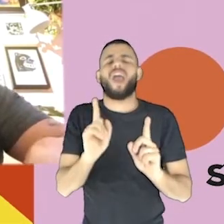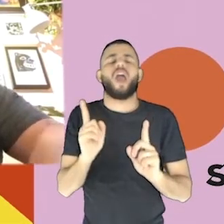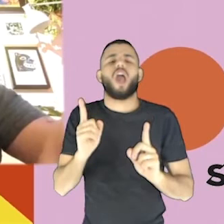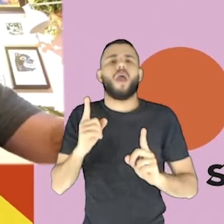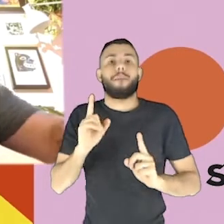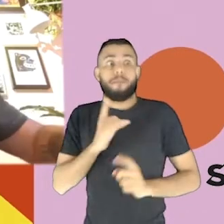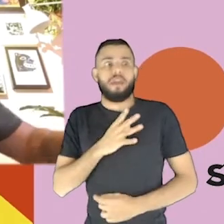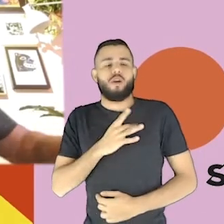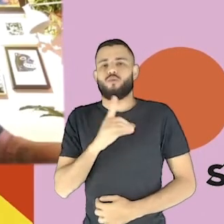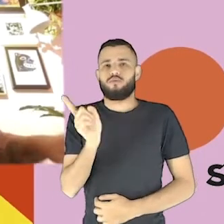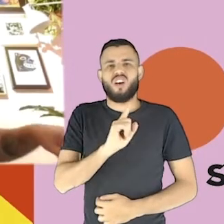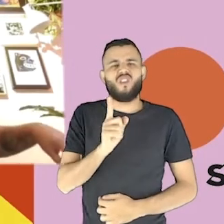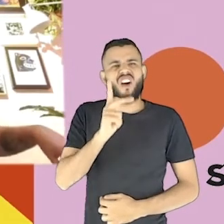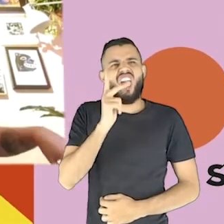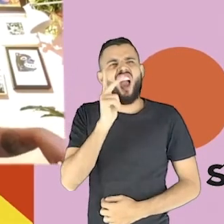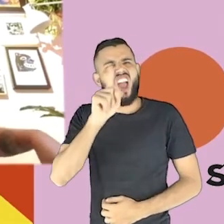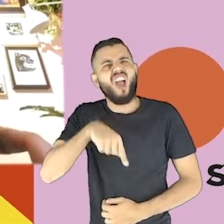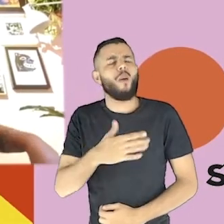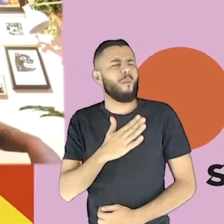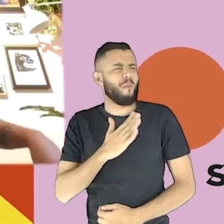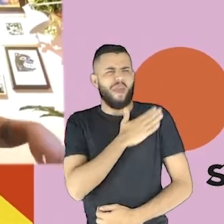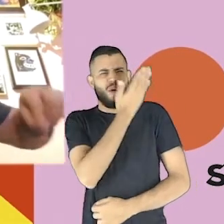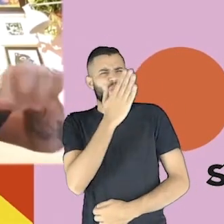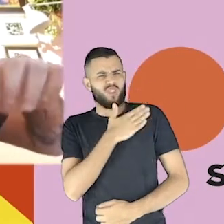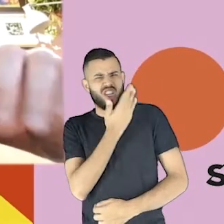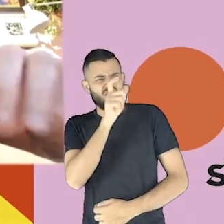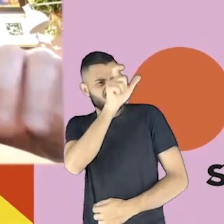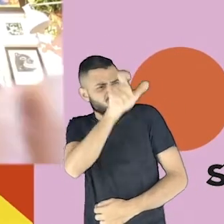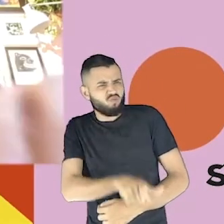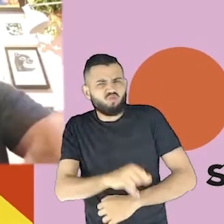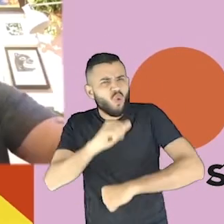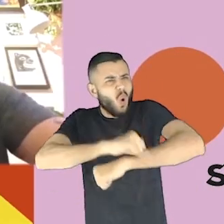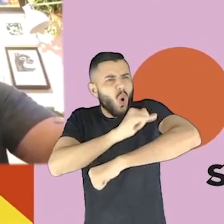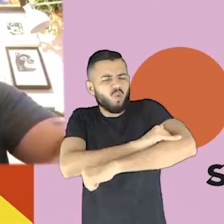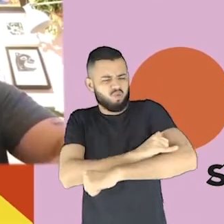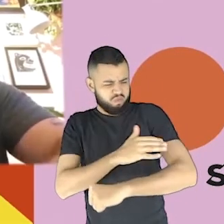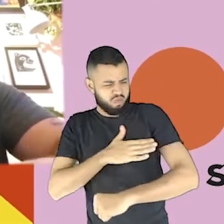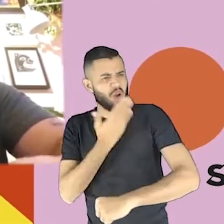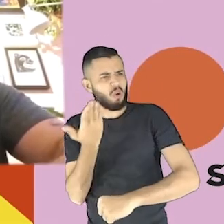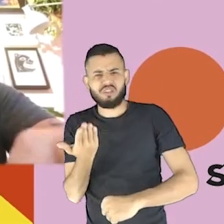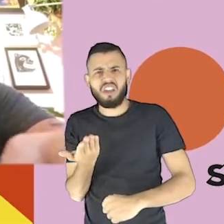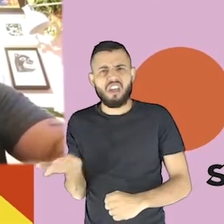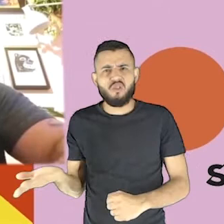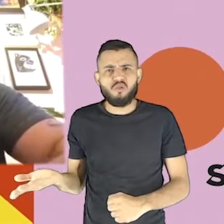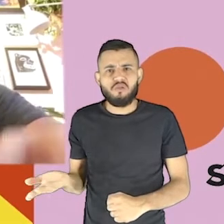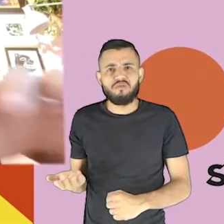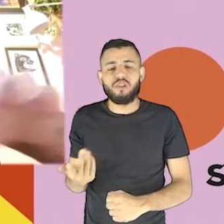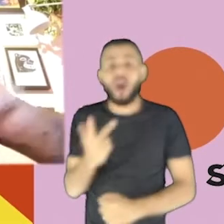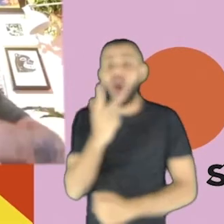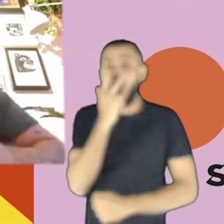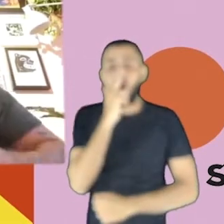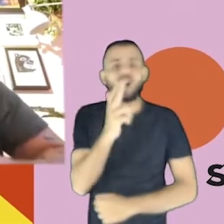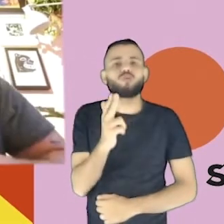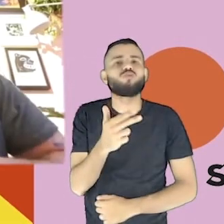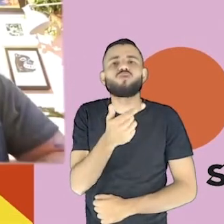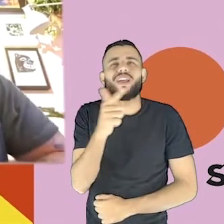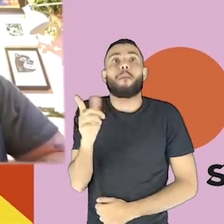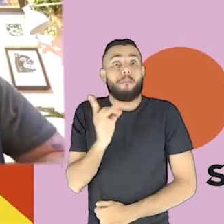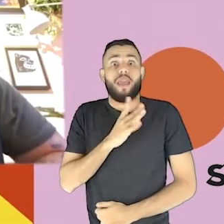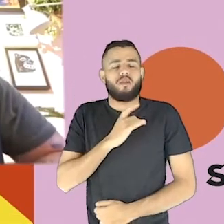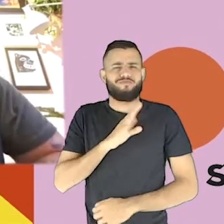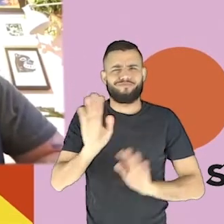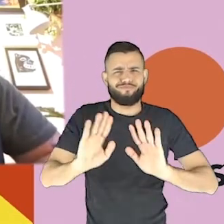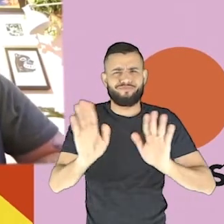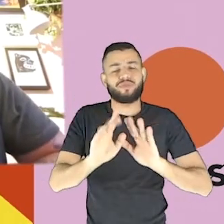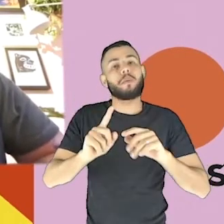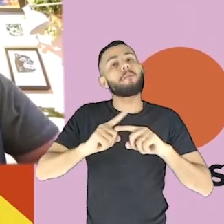a repulsa do corpo gordo, né? É o preconceito contra o corpo gordo só dele existir. Eu acho que não tem essa coisa de